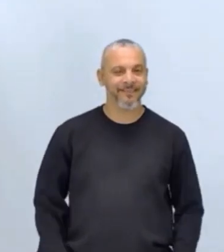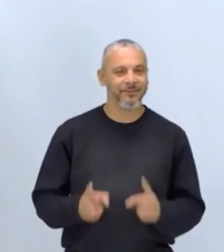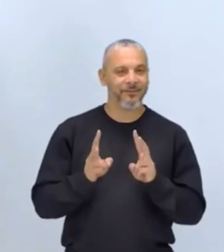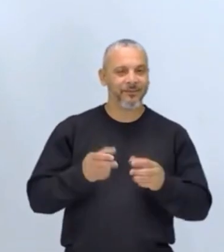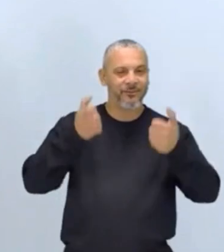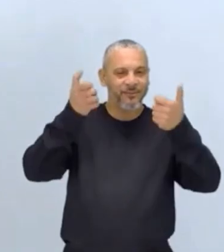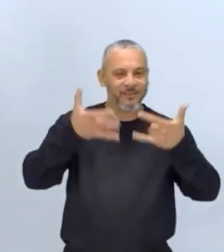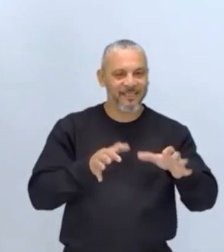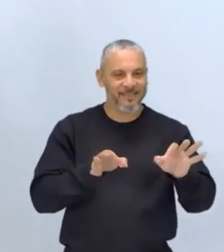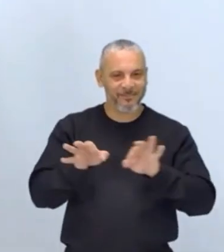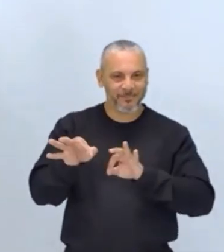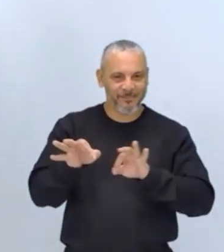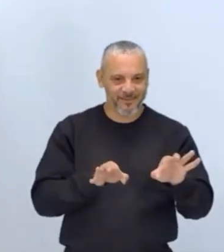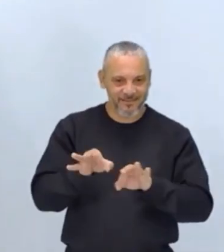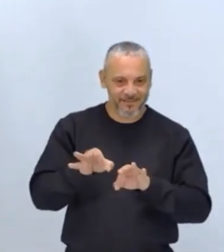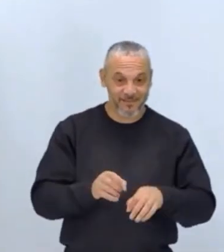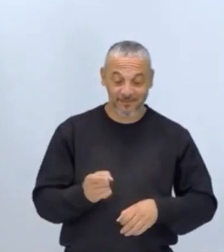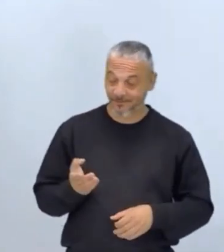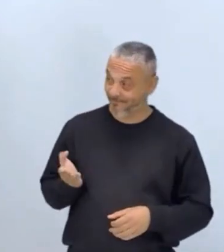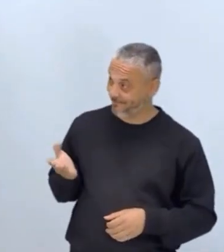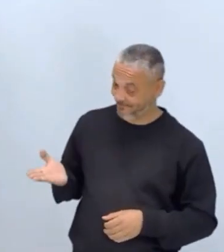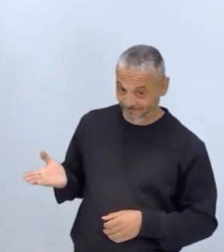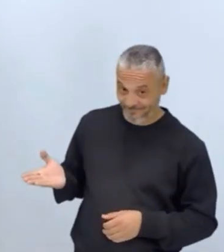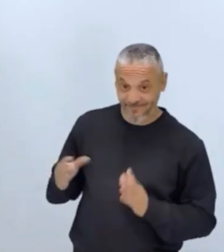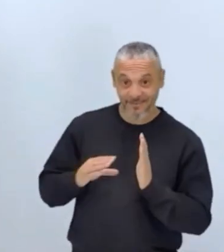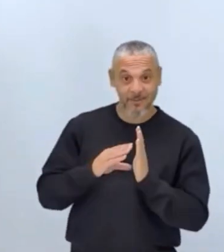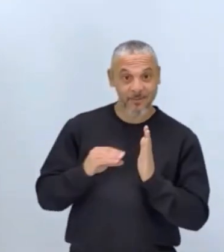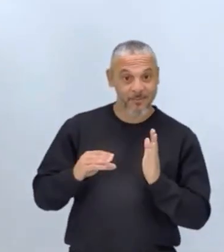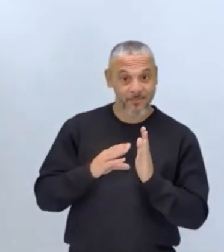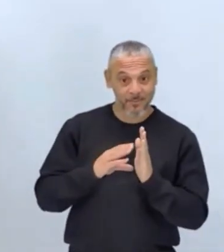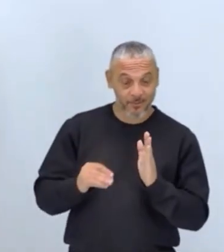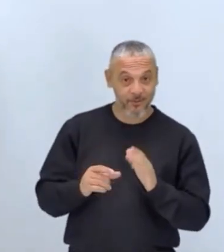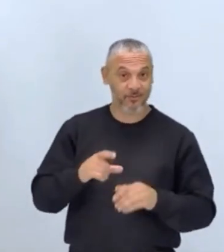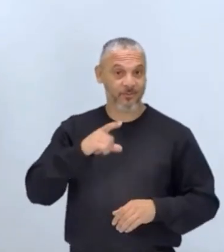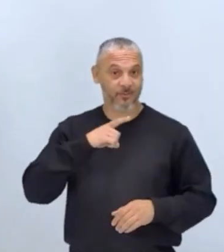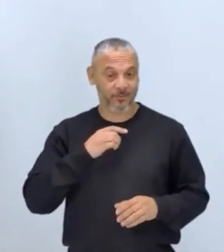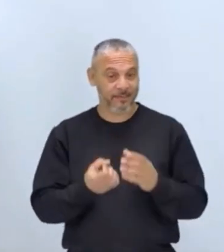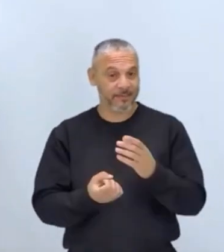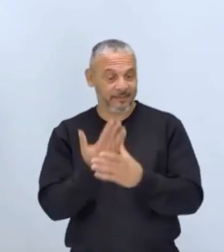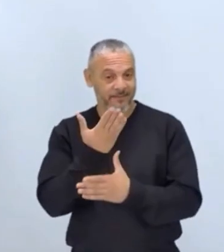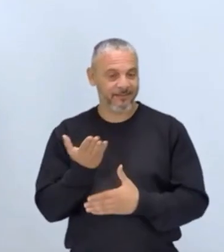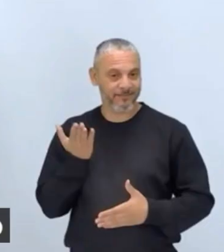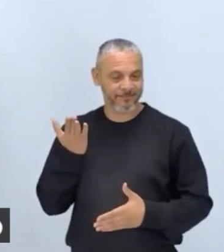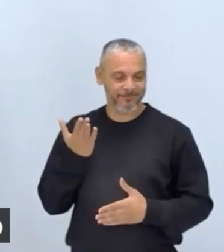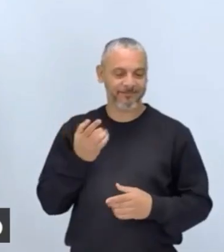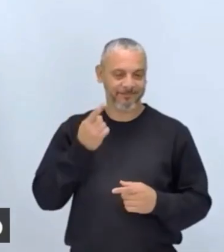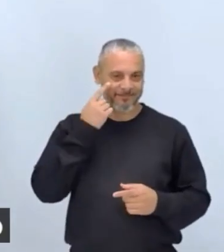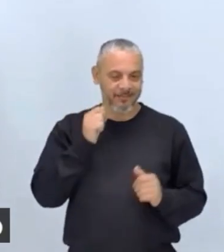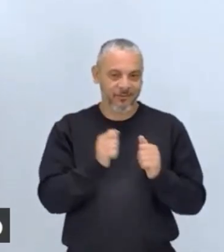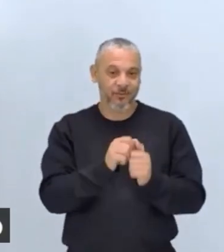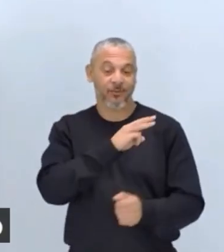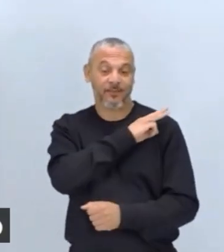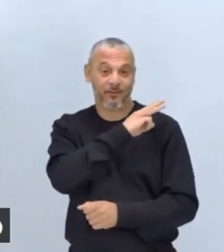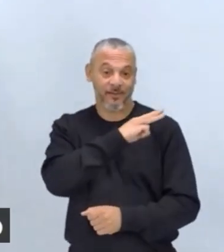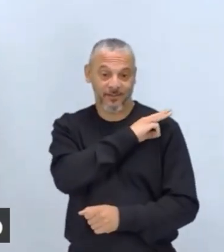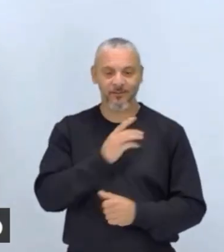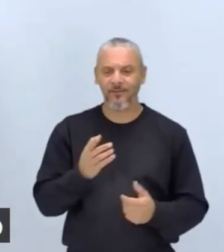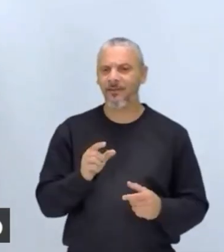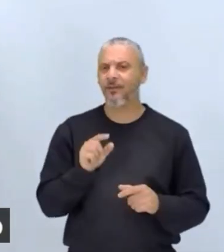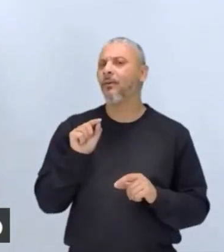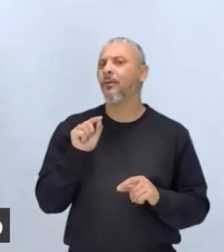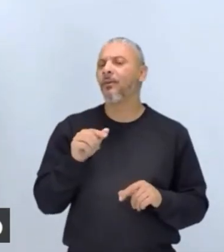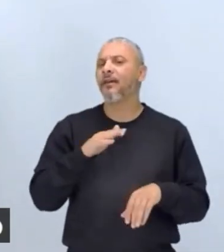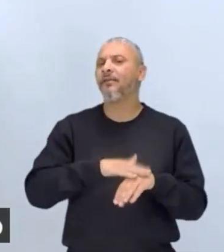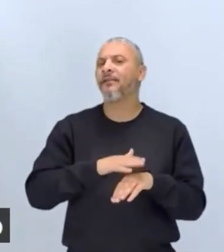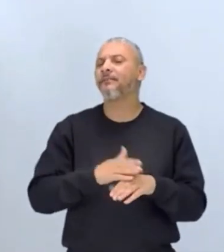Continuando com o nosso planejamento desse querido, da fabricação dessas duas aulas incríveis que a gente vai montar esse autômato com o ensino médio, o